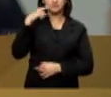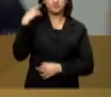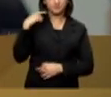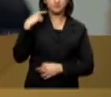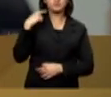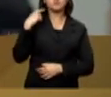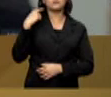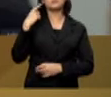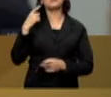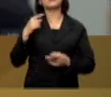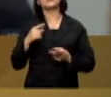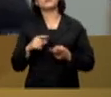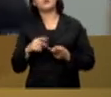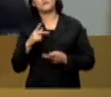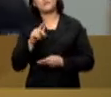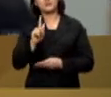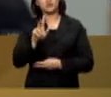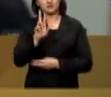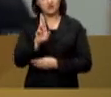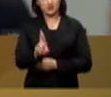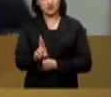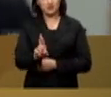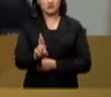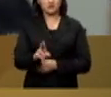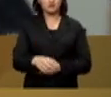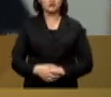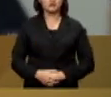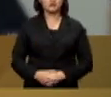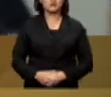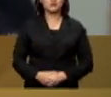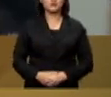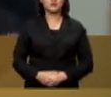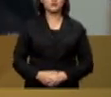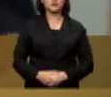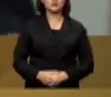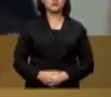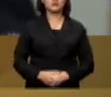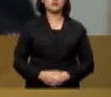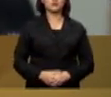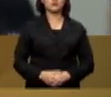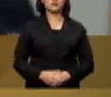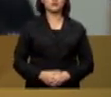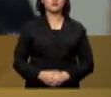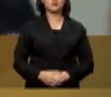procurador-geral da República. Senhor presidente, em pese